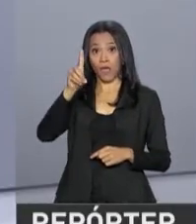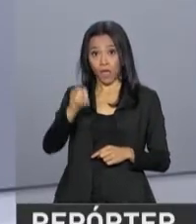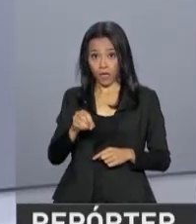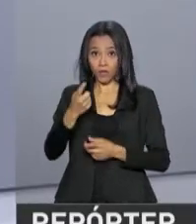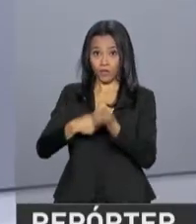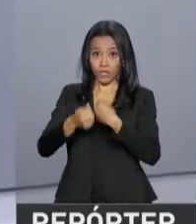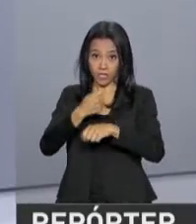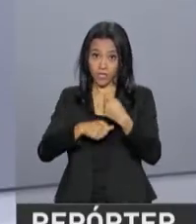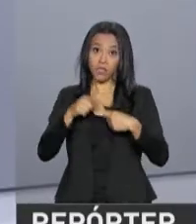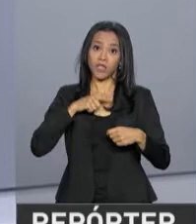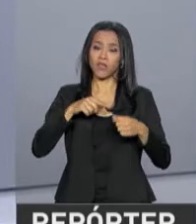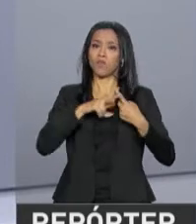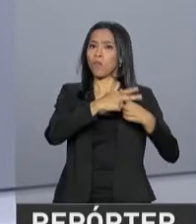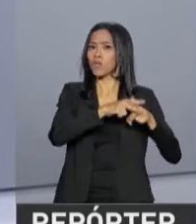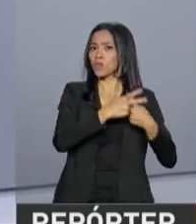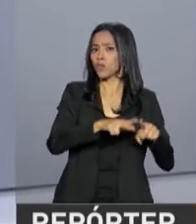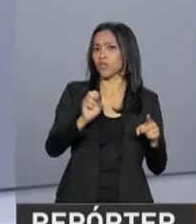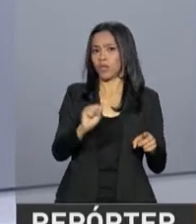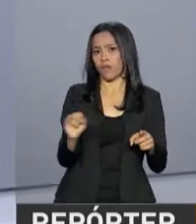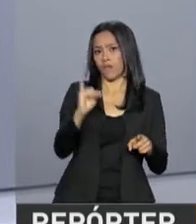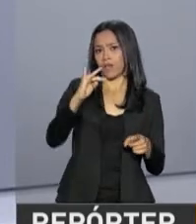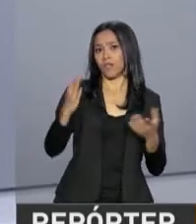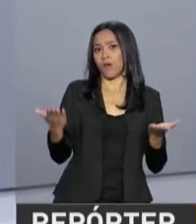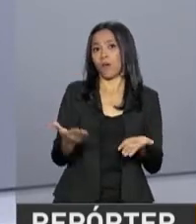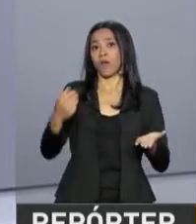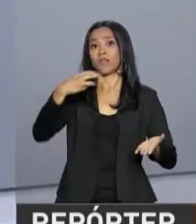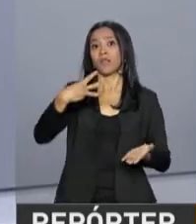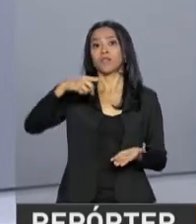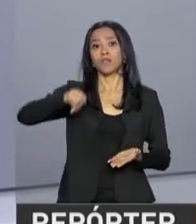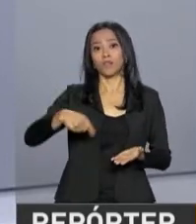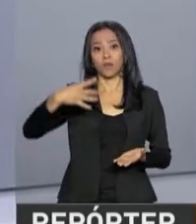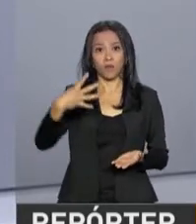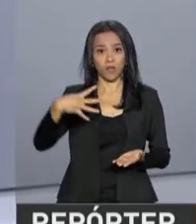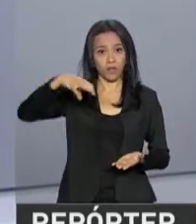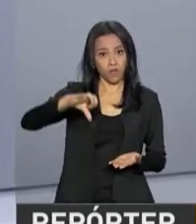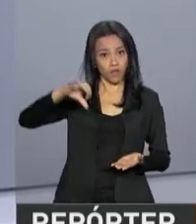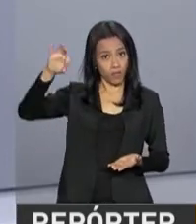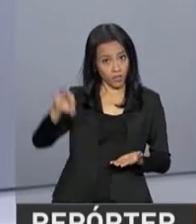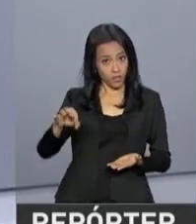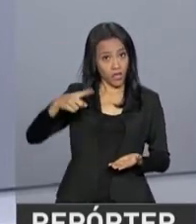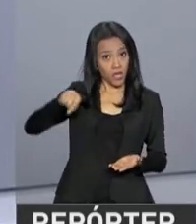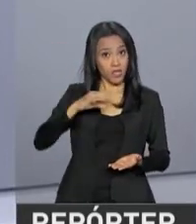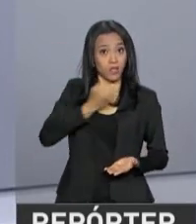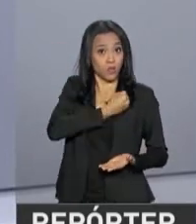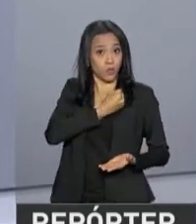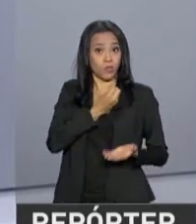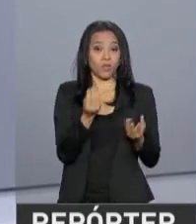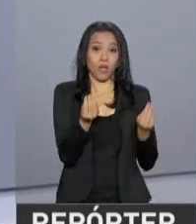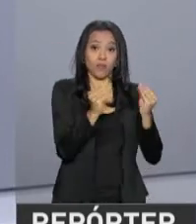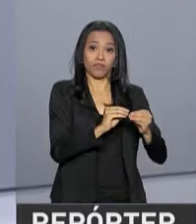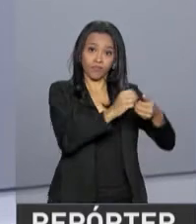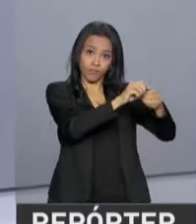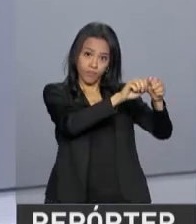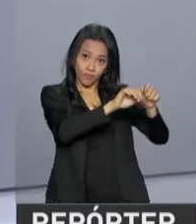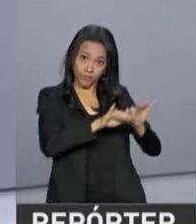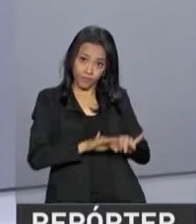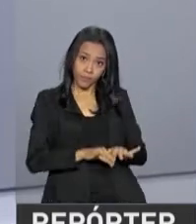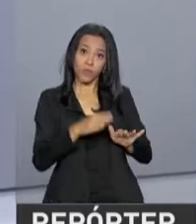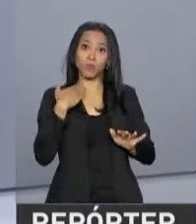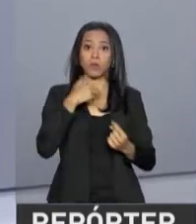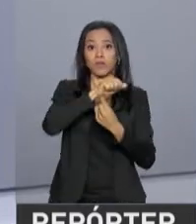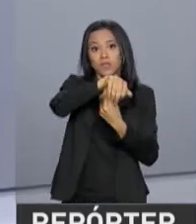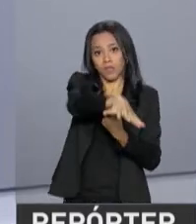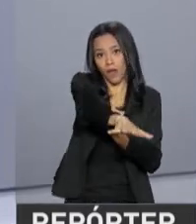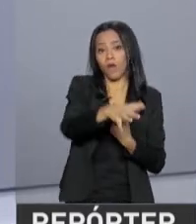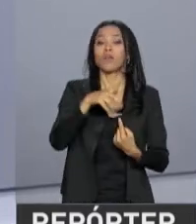na estimativa de inflação, agora para 3,49%. Os números estão no boletim Focus do Banco Central.